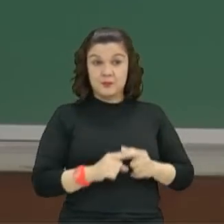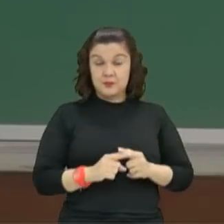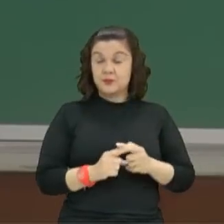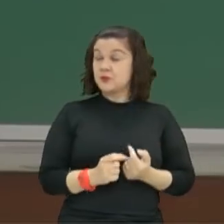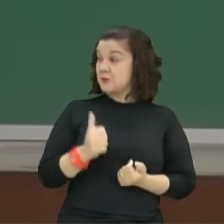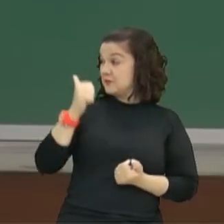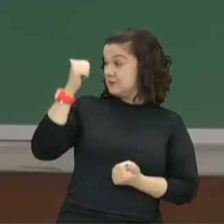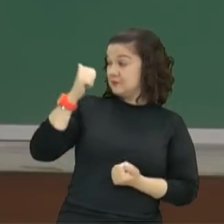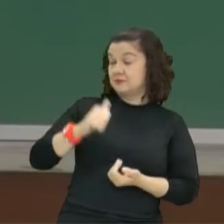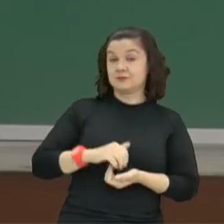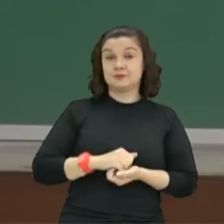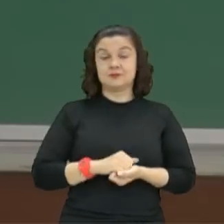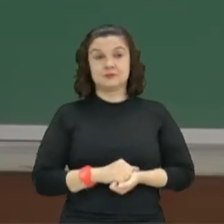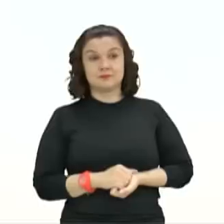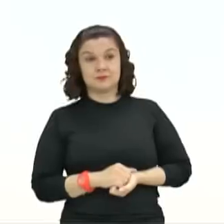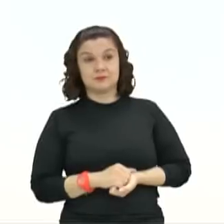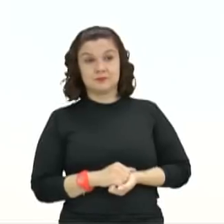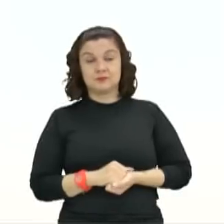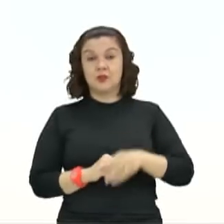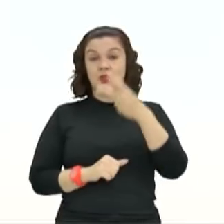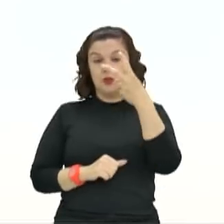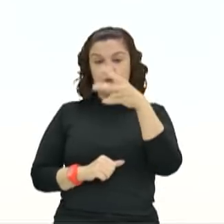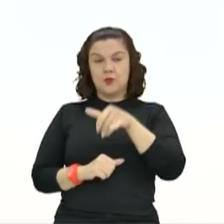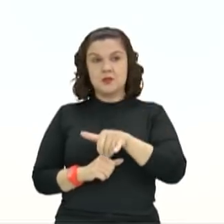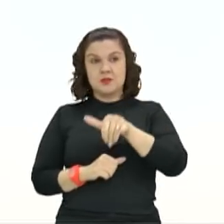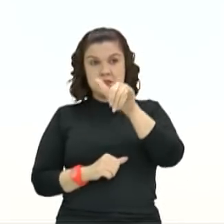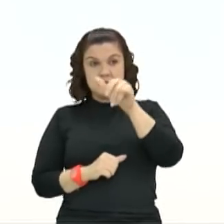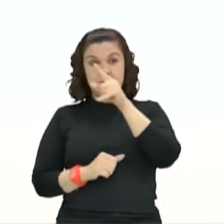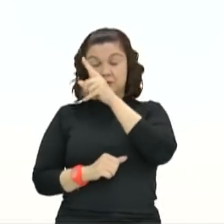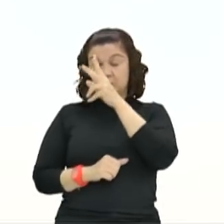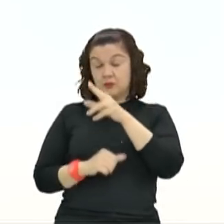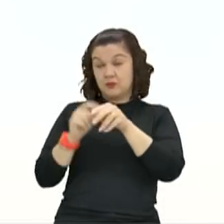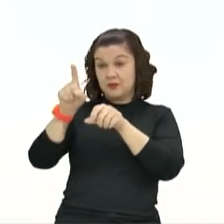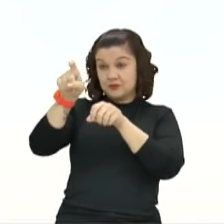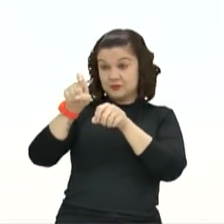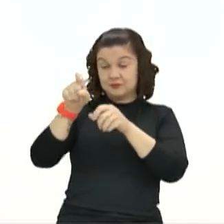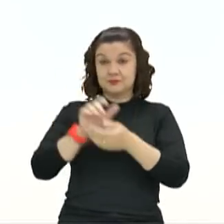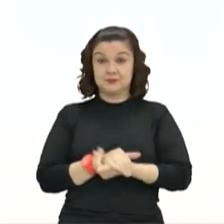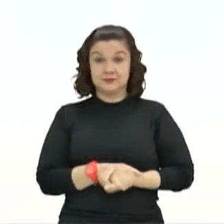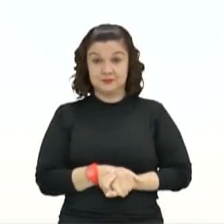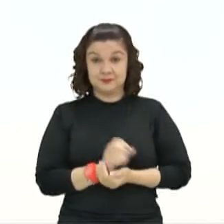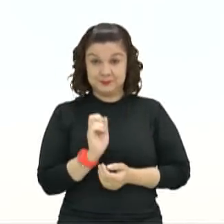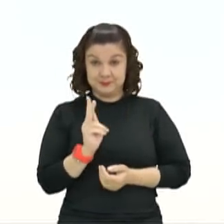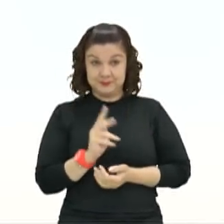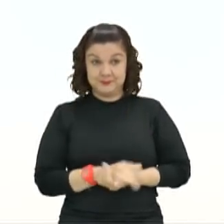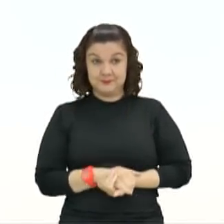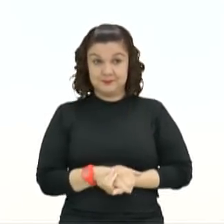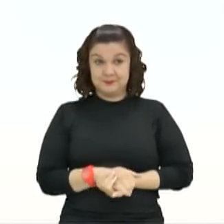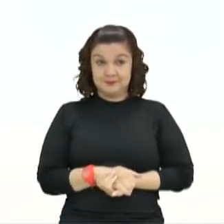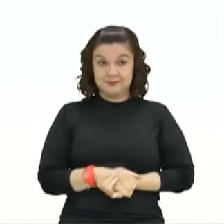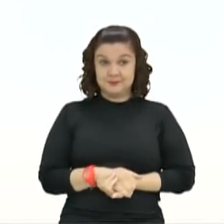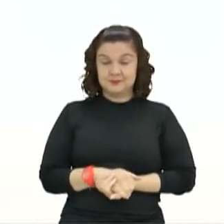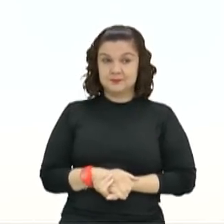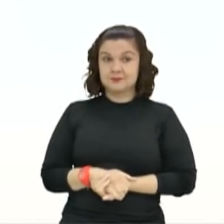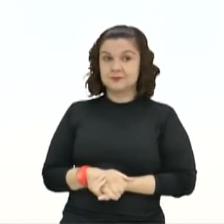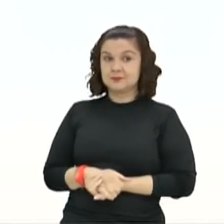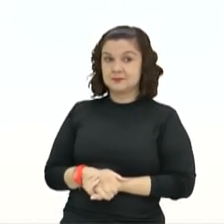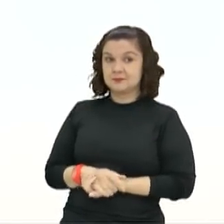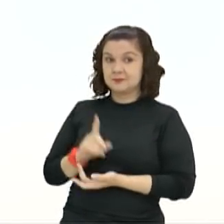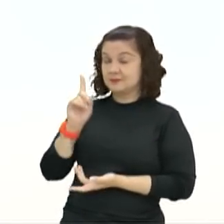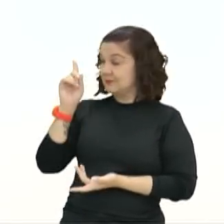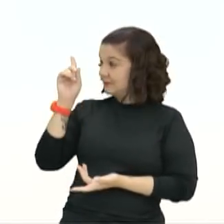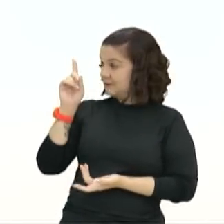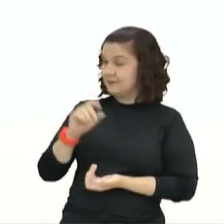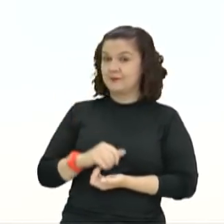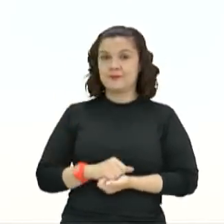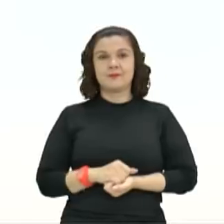o quê? Multiplicando. Então eu fiquei 2 vezes y igual 2 elevado a x. Ok? Tá.